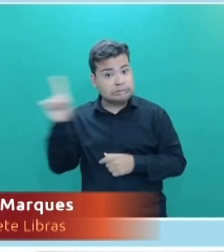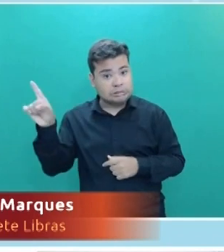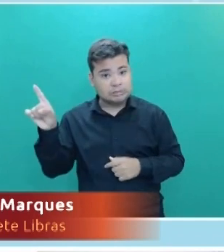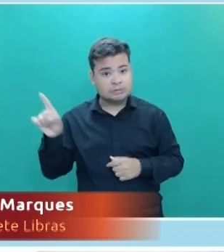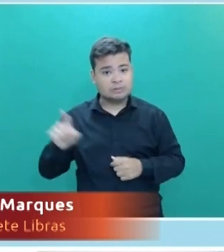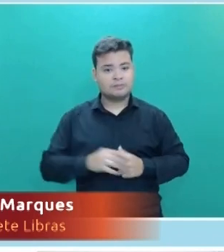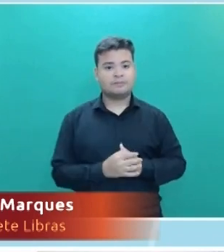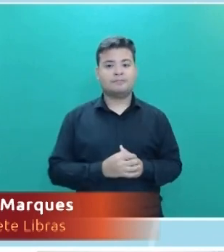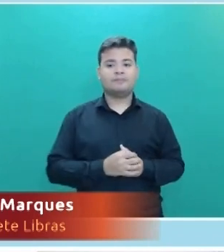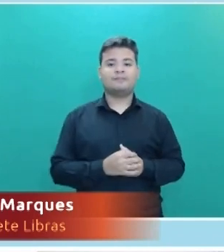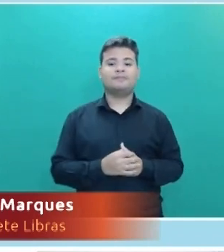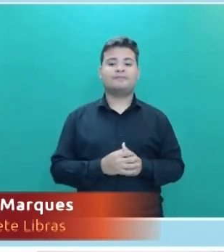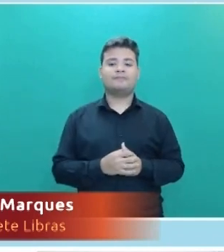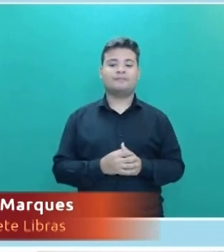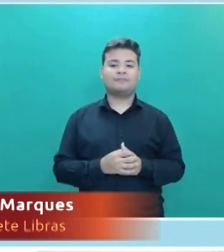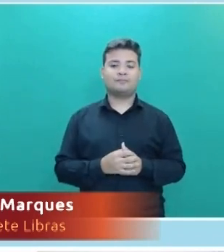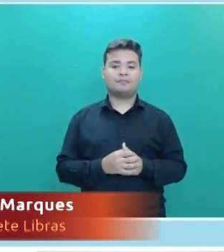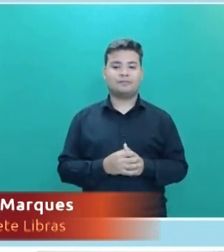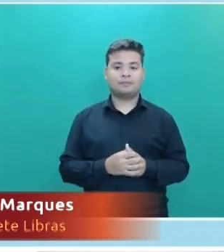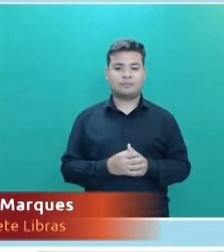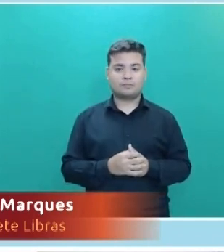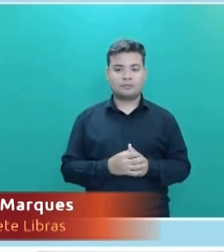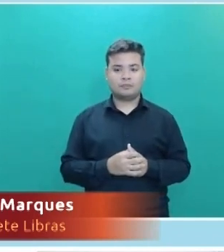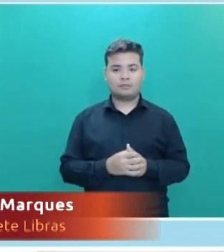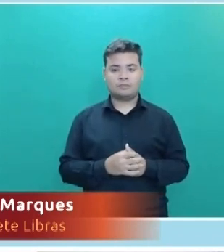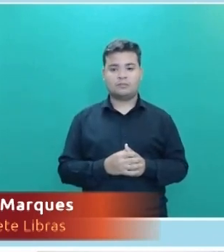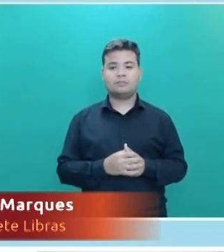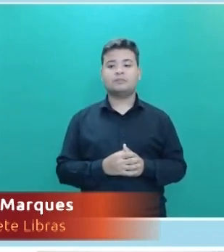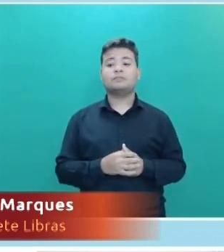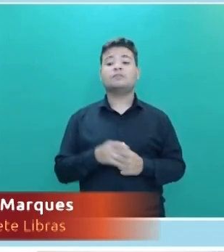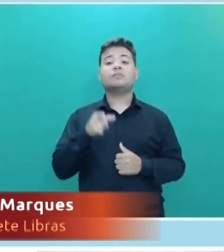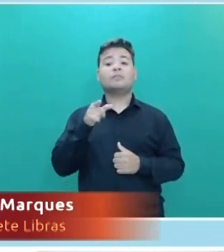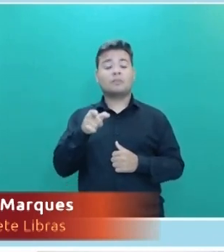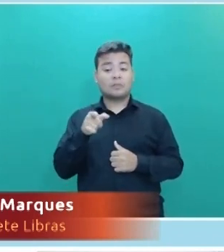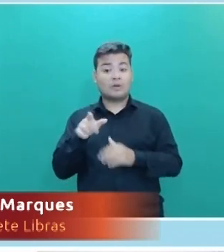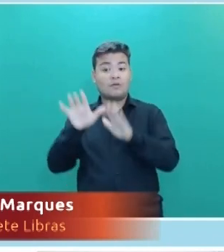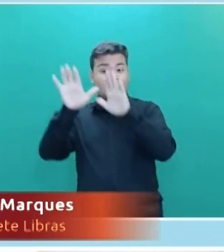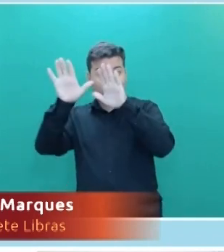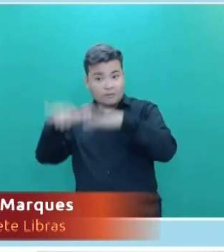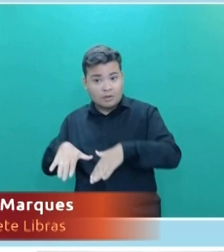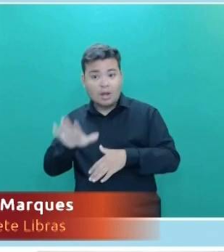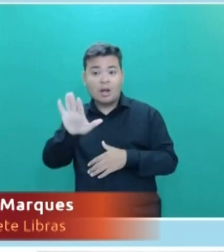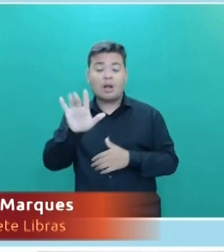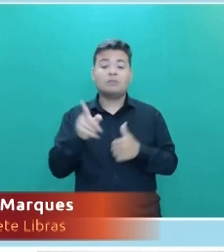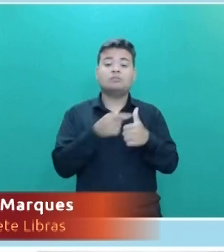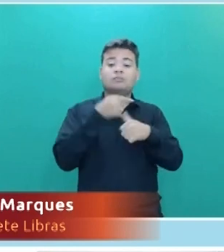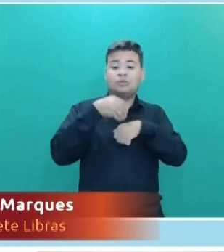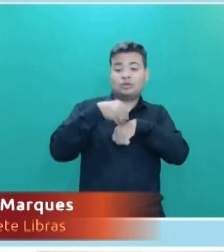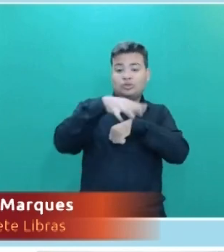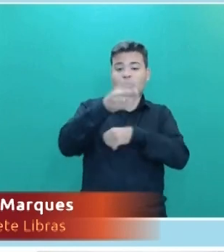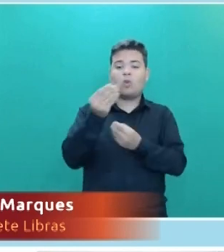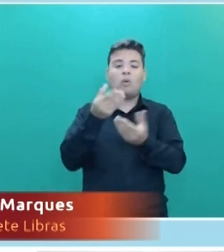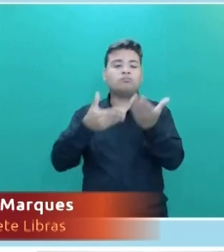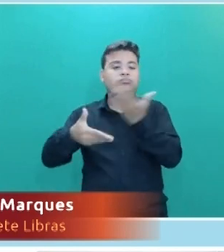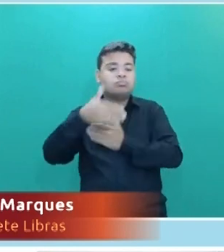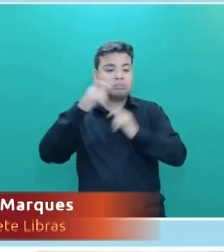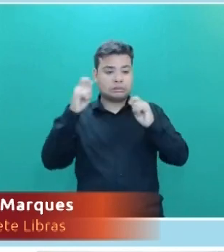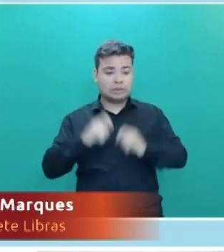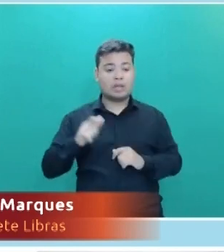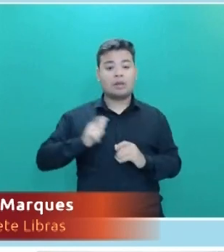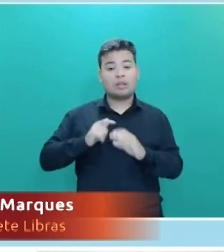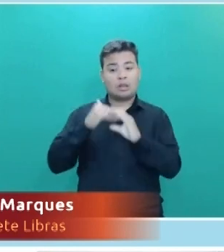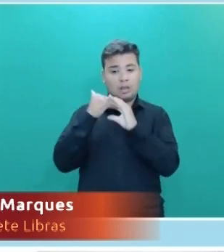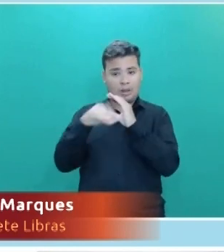certo. Bom, antes da gente finalizar esse bloco, só vou te dar mais uma dica de como interagir com a gente. A gente tem um e-mail também. Se você quiser mandar um texto